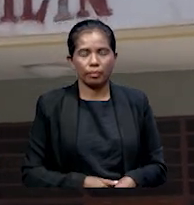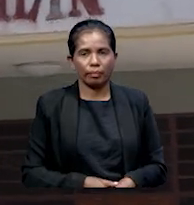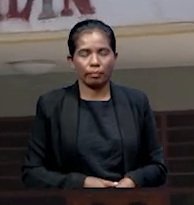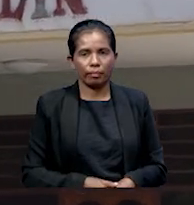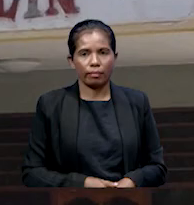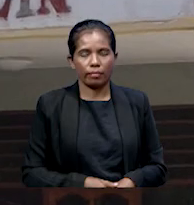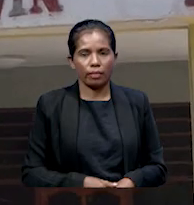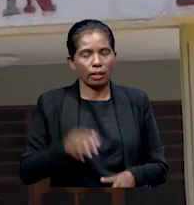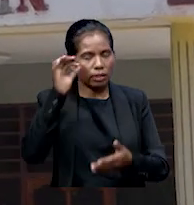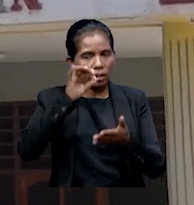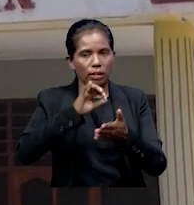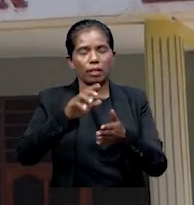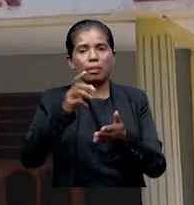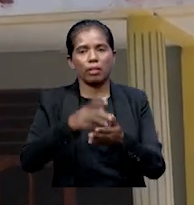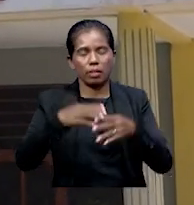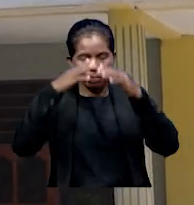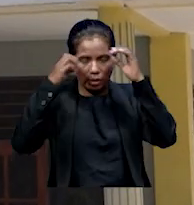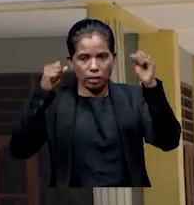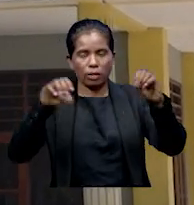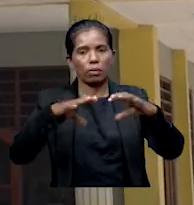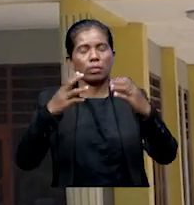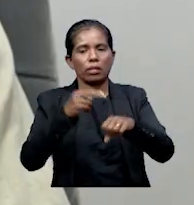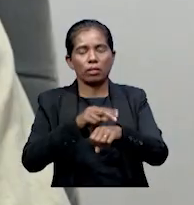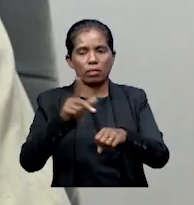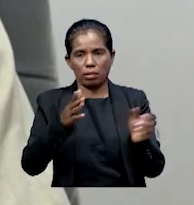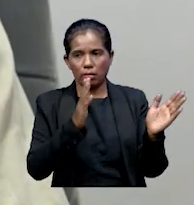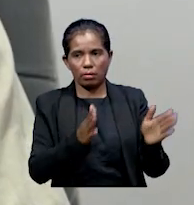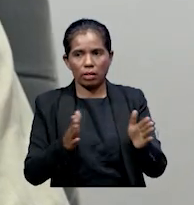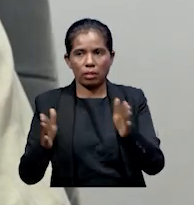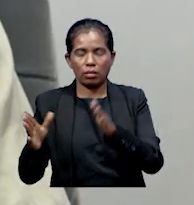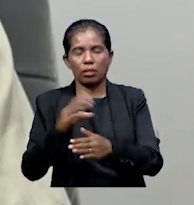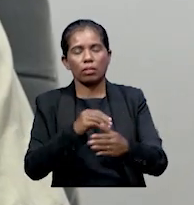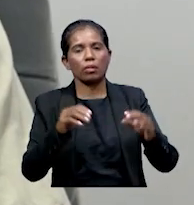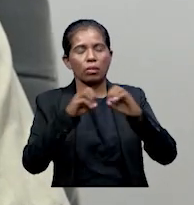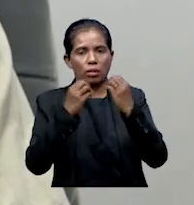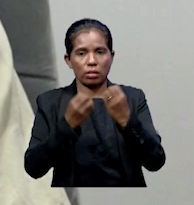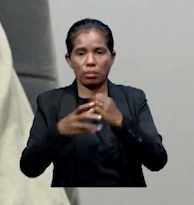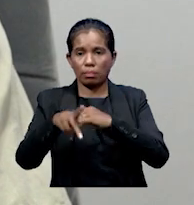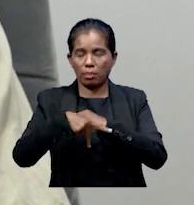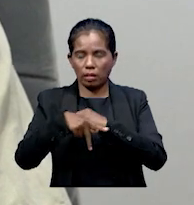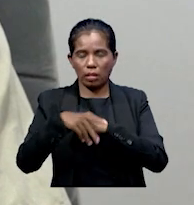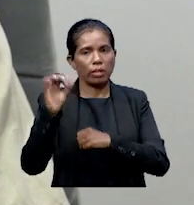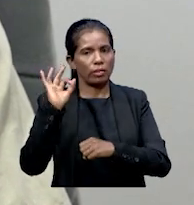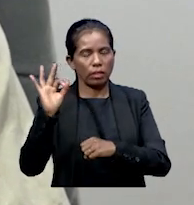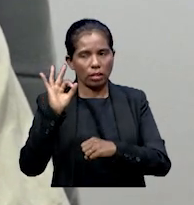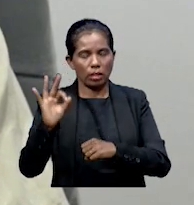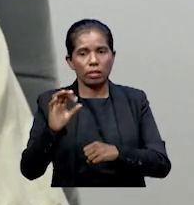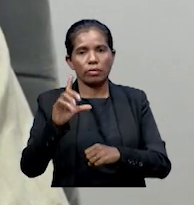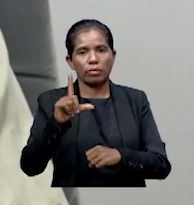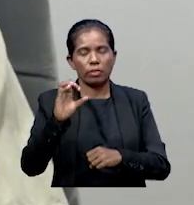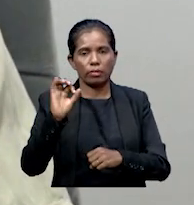Adjunto Secretário-Geral no Presidente Comissão Nacional ba Preparação no Organização Partido Fretilin, Flávio da Silva Teten,